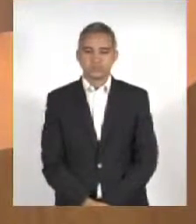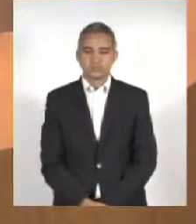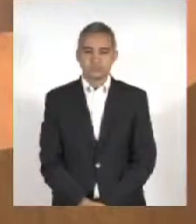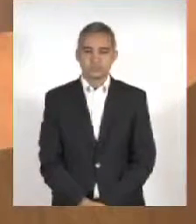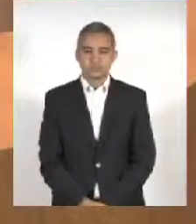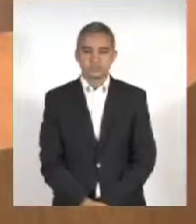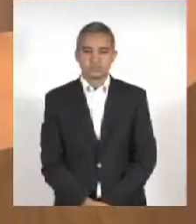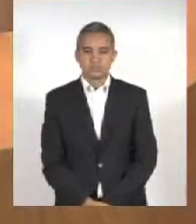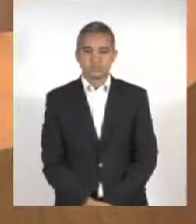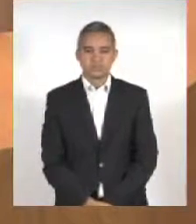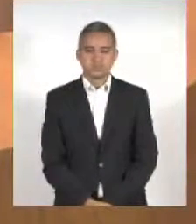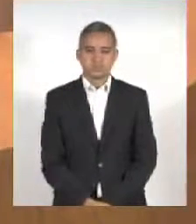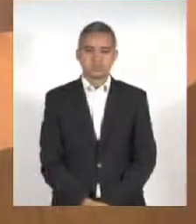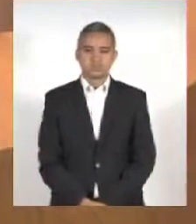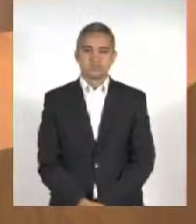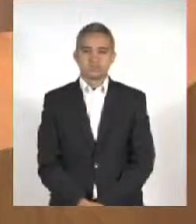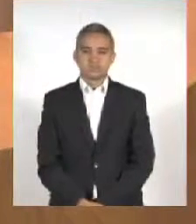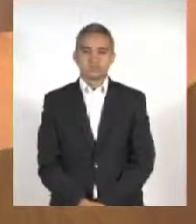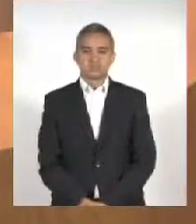educativos